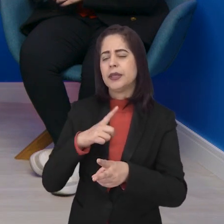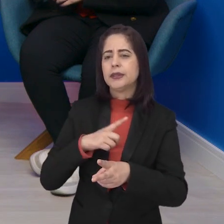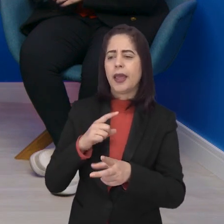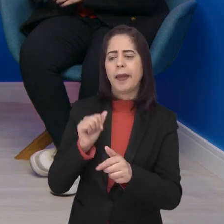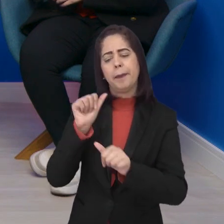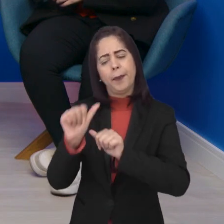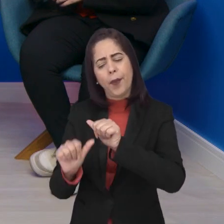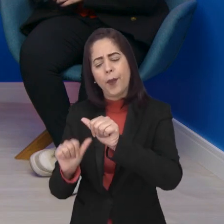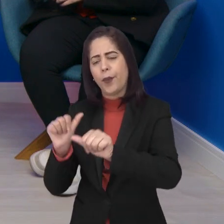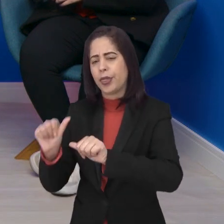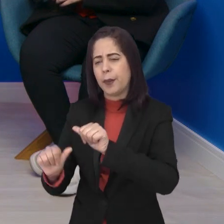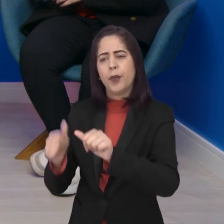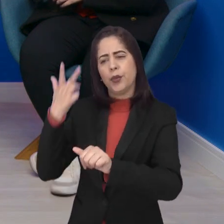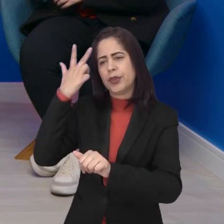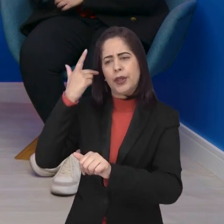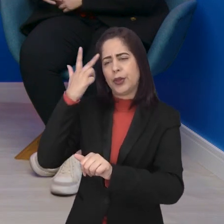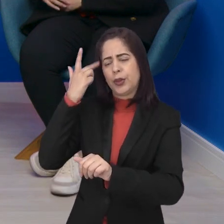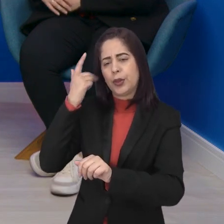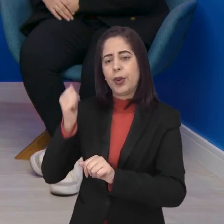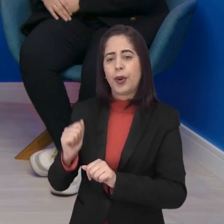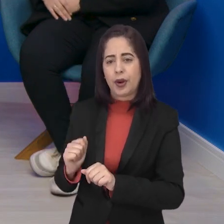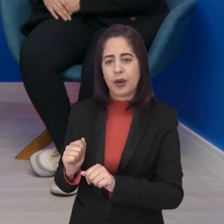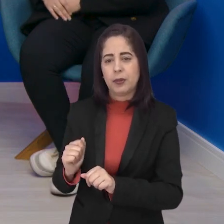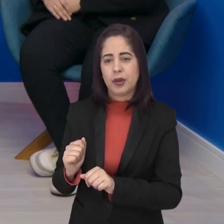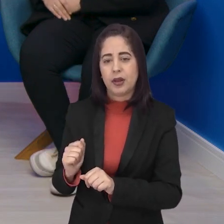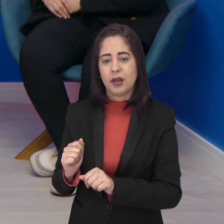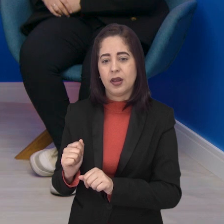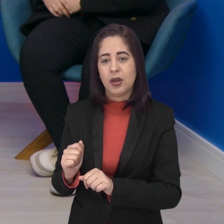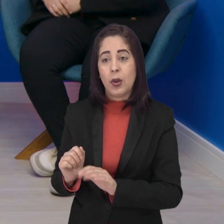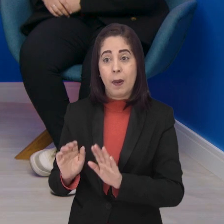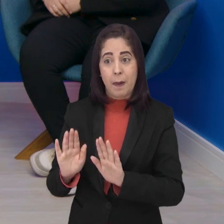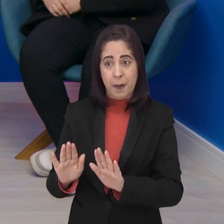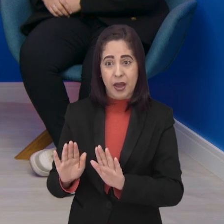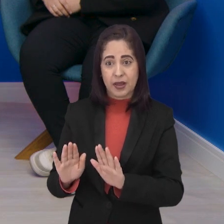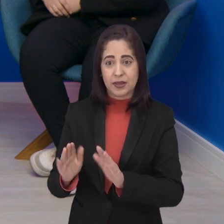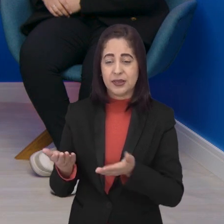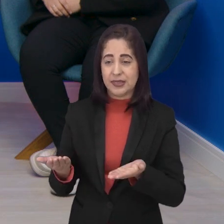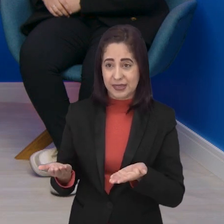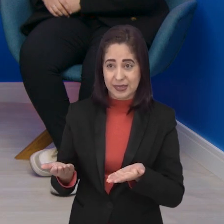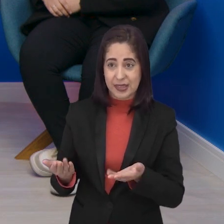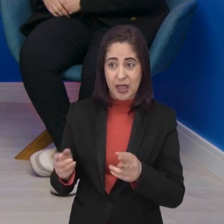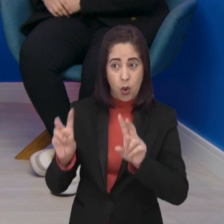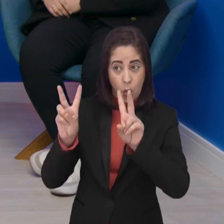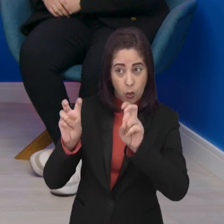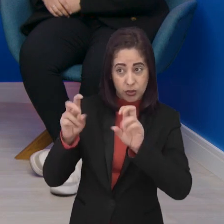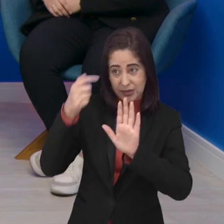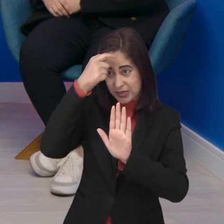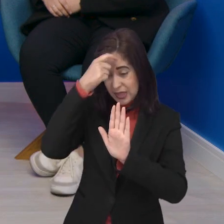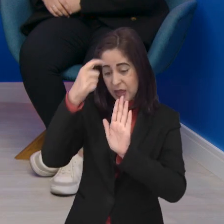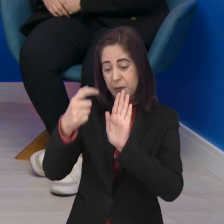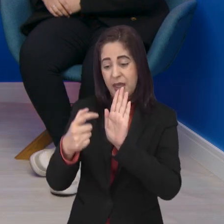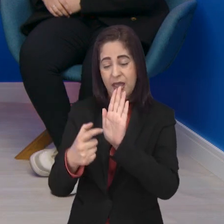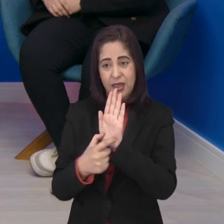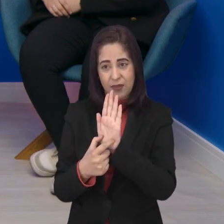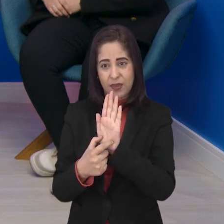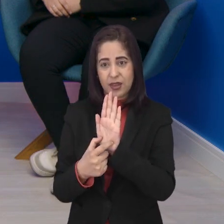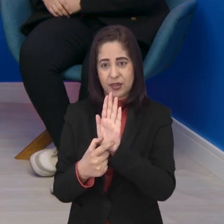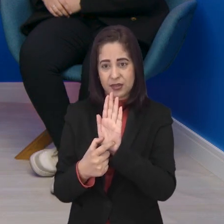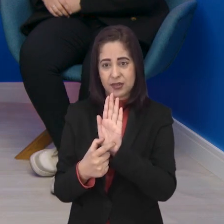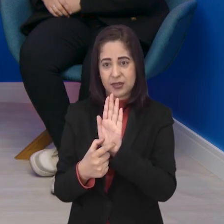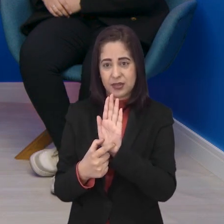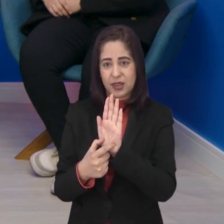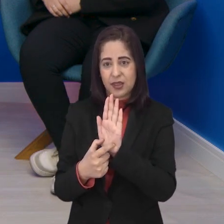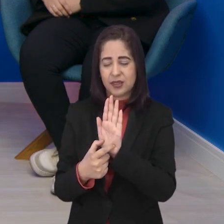mudanças naturais pelo qual o processo passa, e esse entendimento das inteligências artificiais de forma